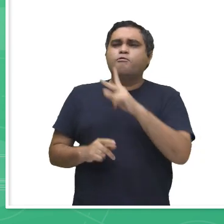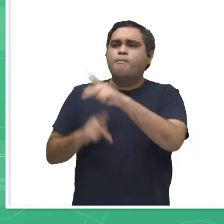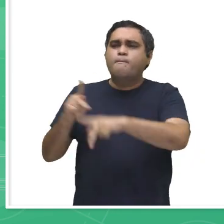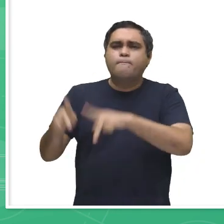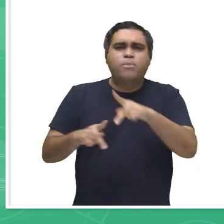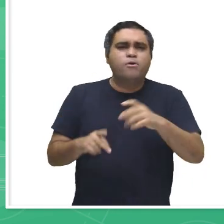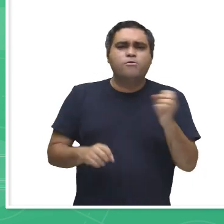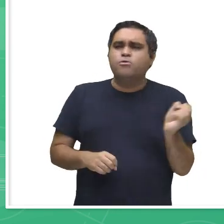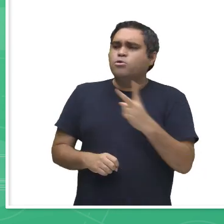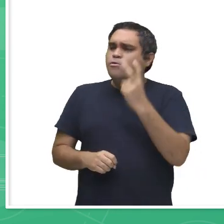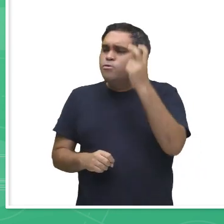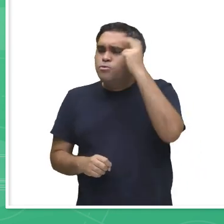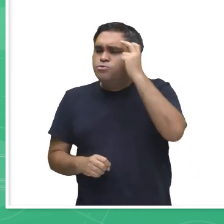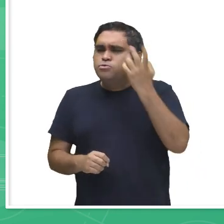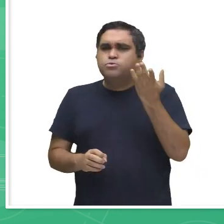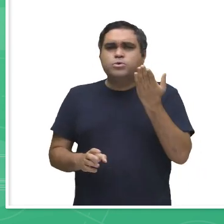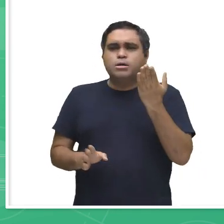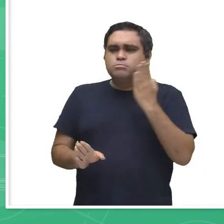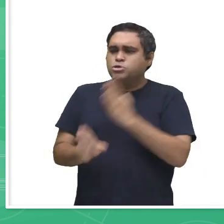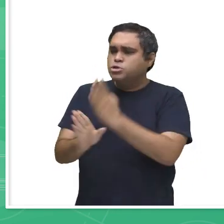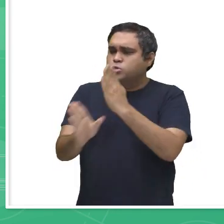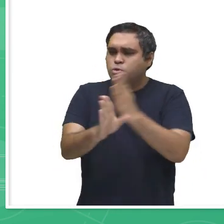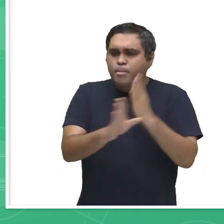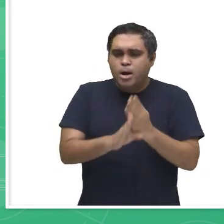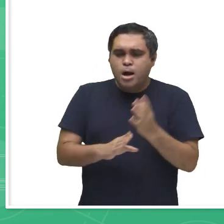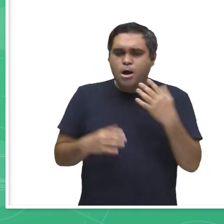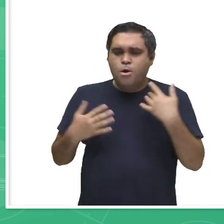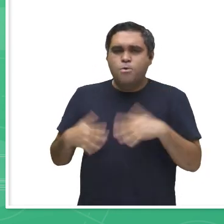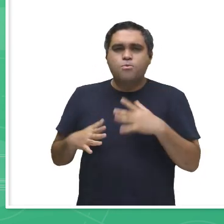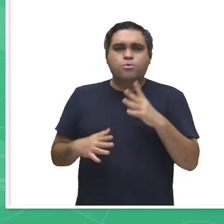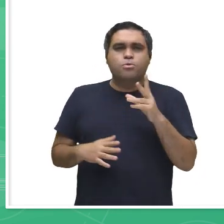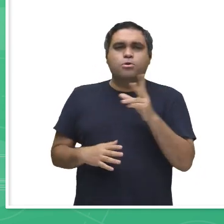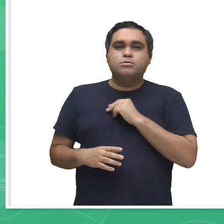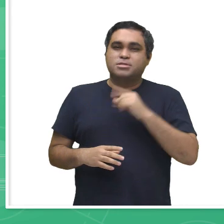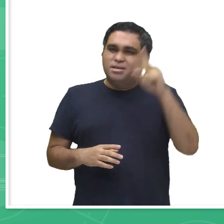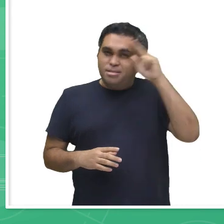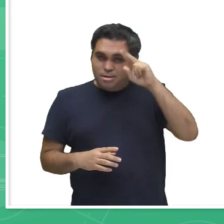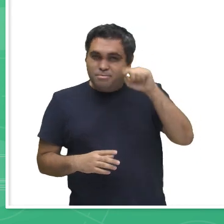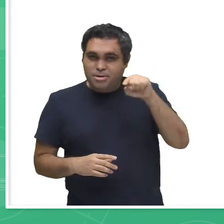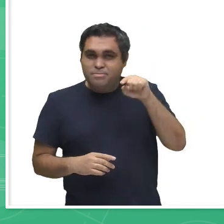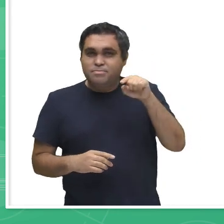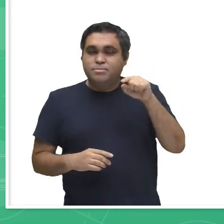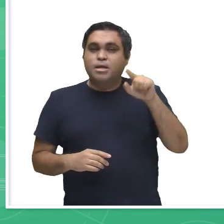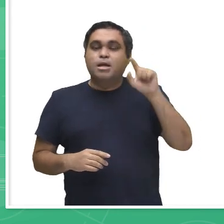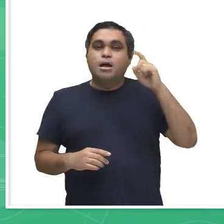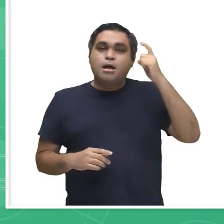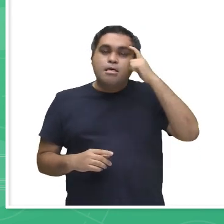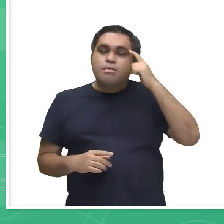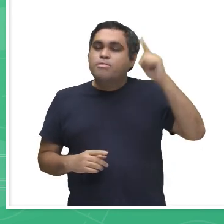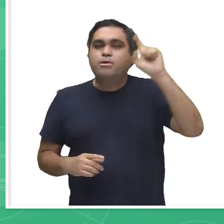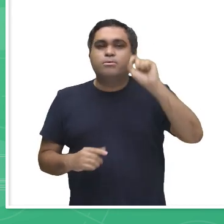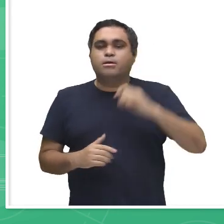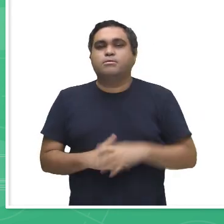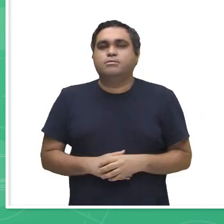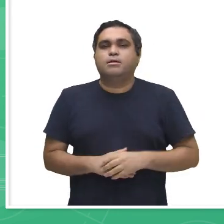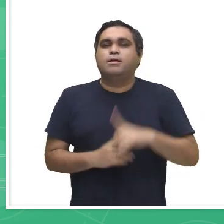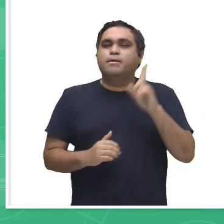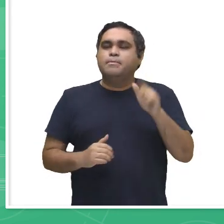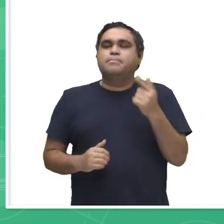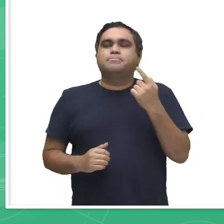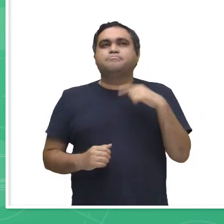novo mundo, ela é interessante, porque a ideia, lembra que a ideia era o quê? Nós temos